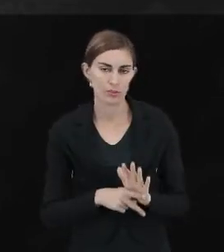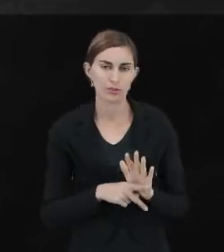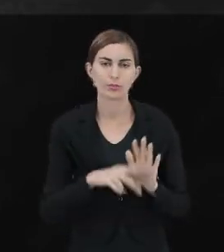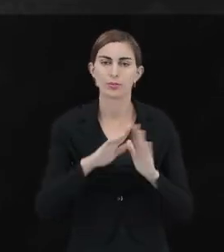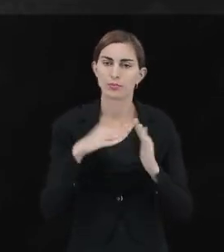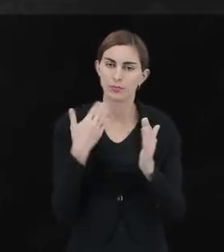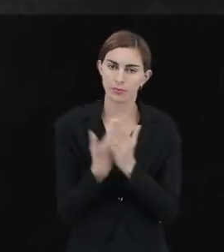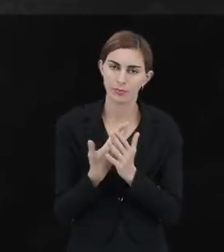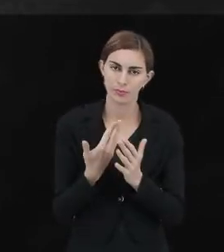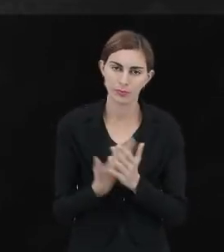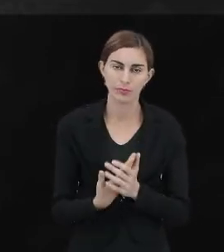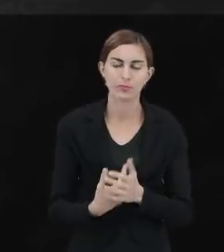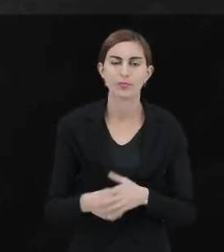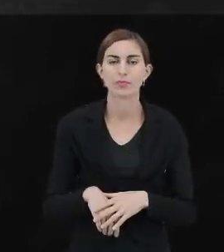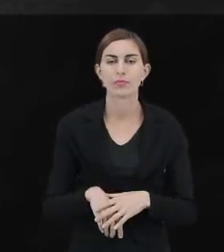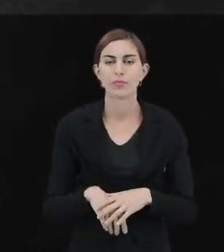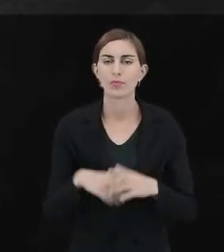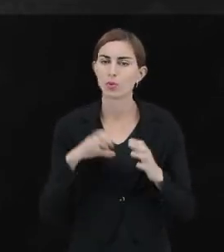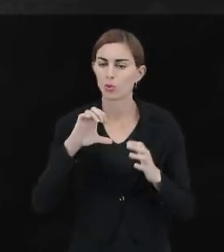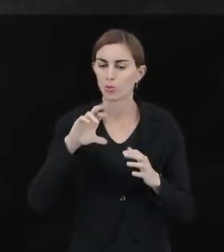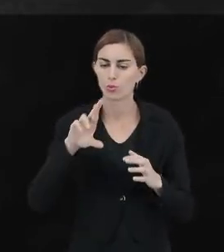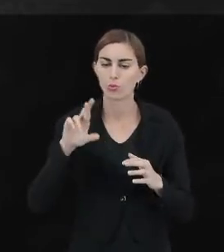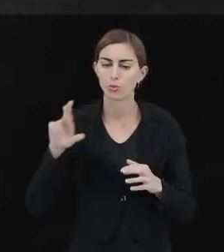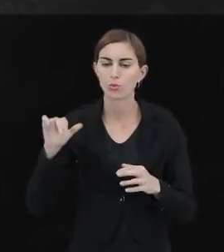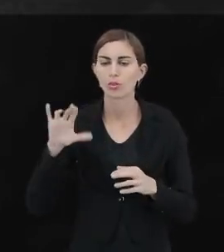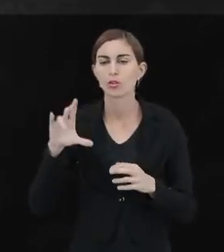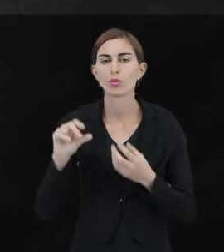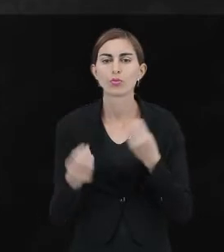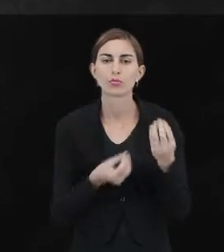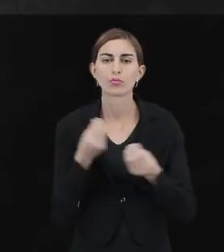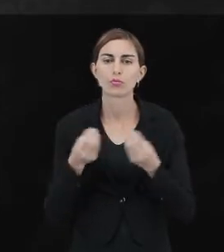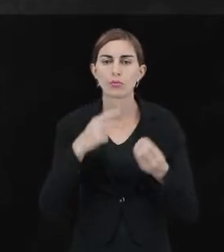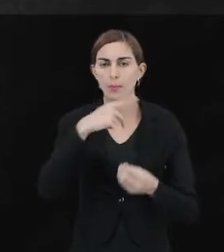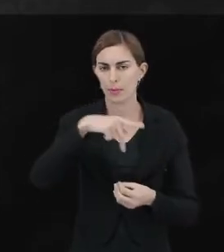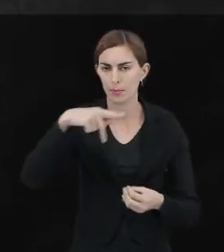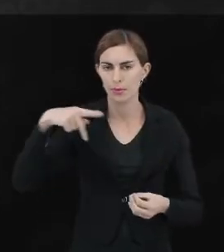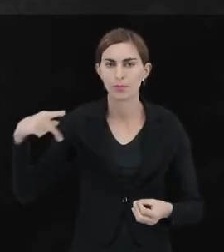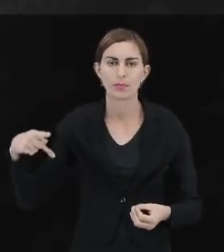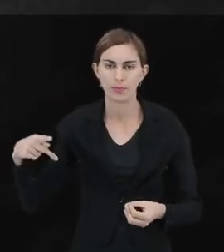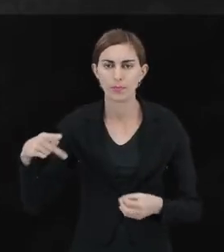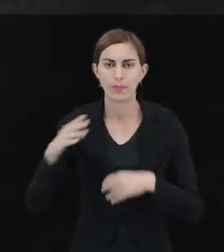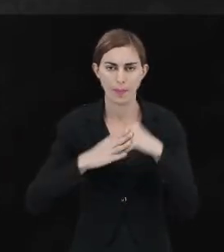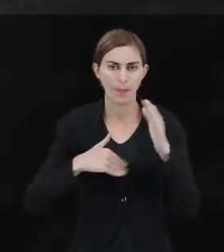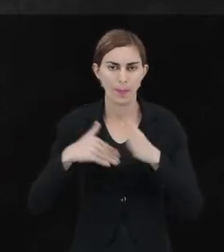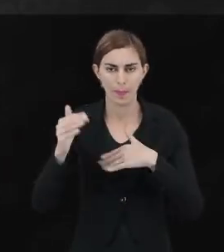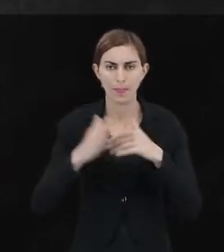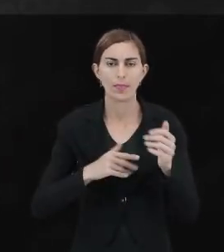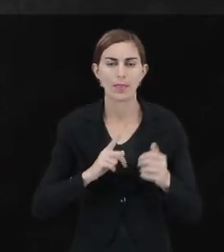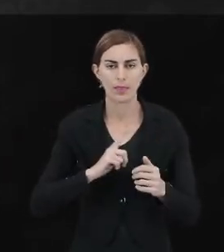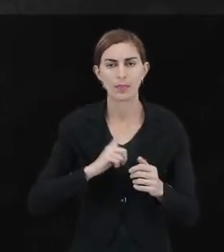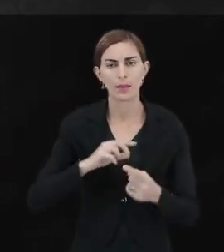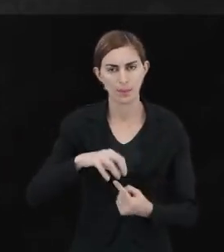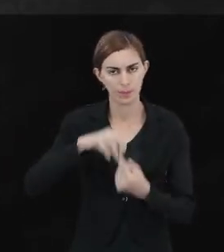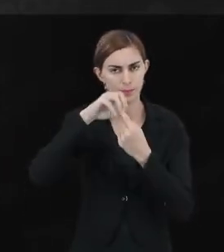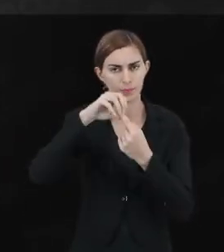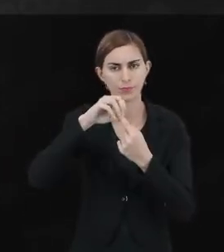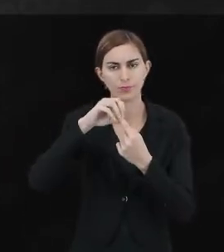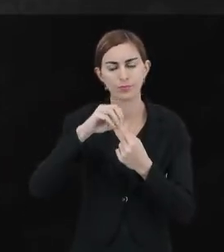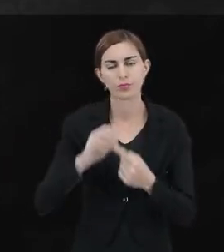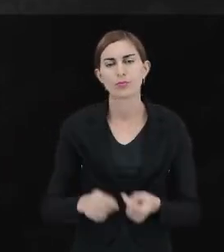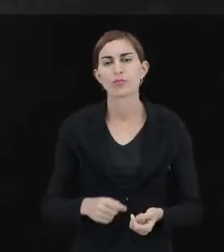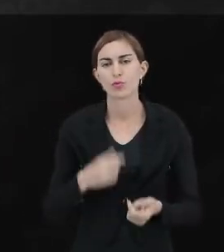projeto de escola. E o currículo, como fica? O PPP é uma prática que tem como